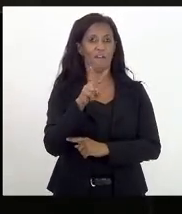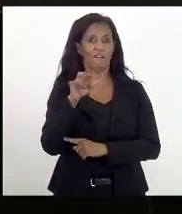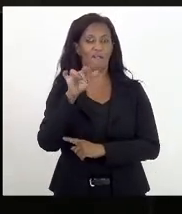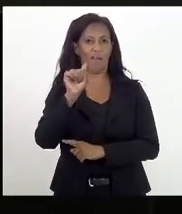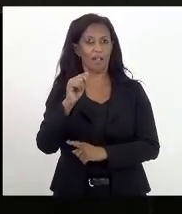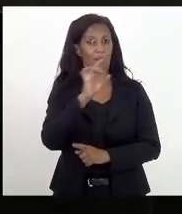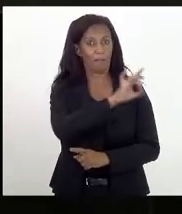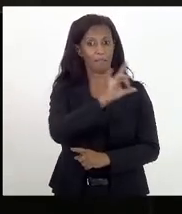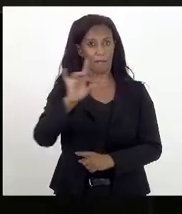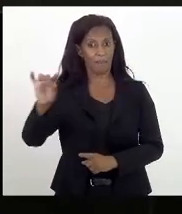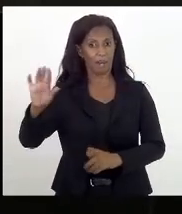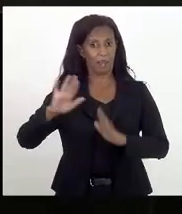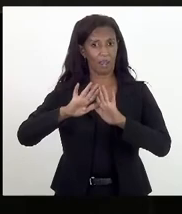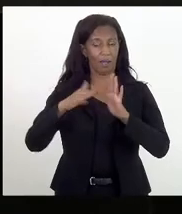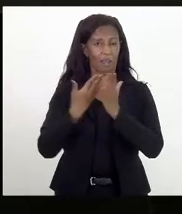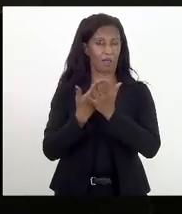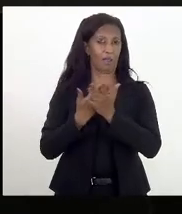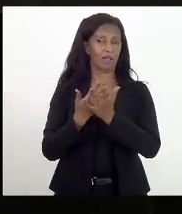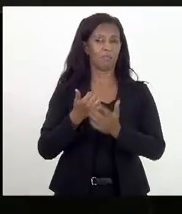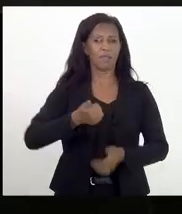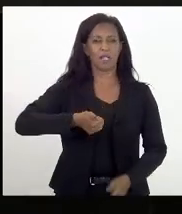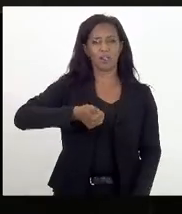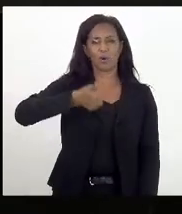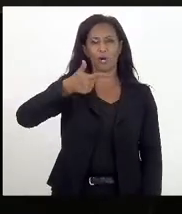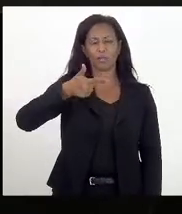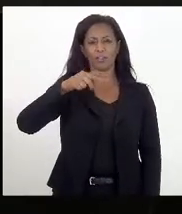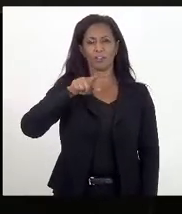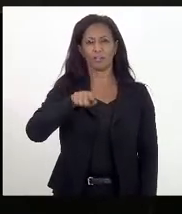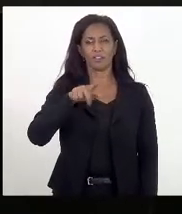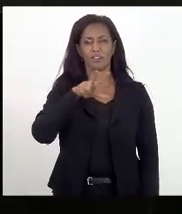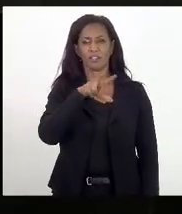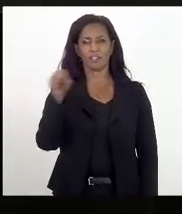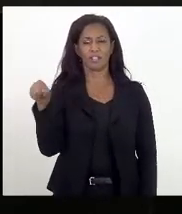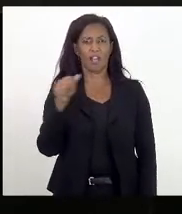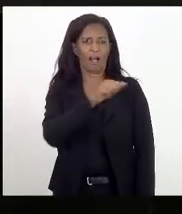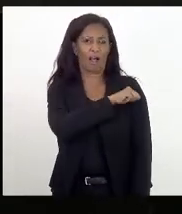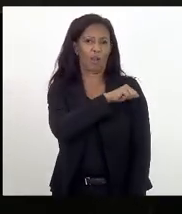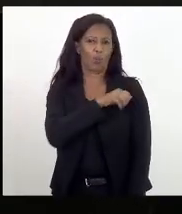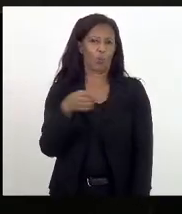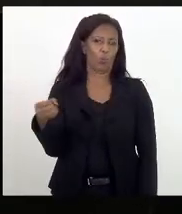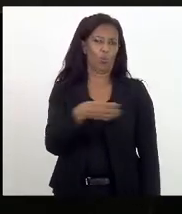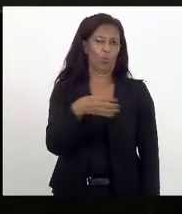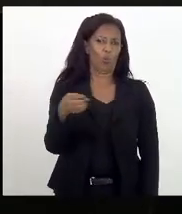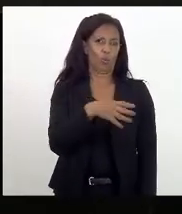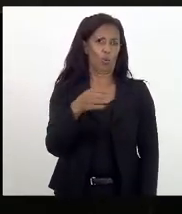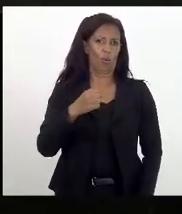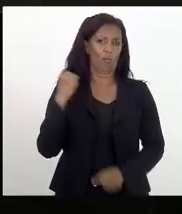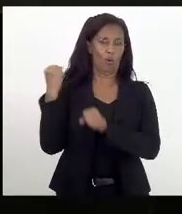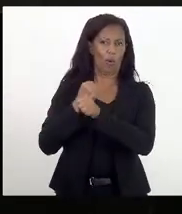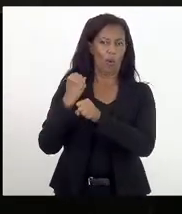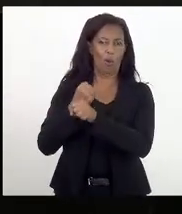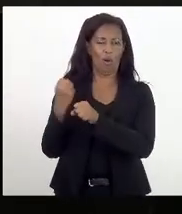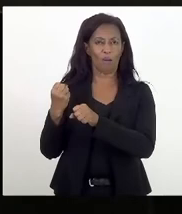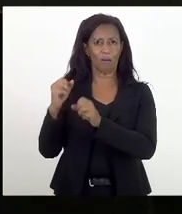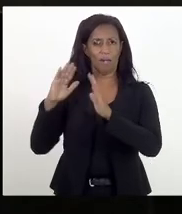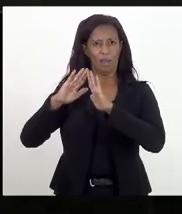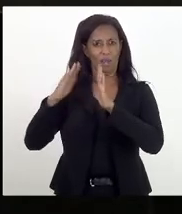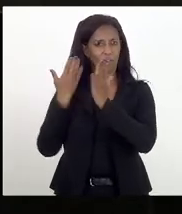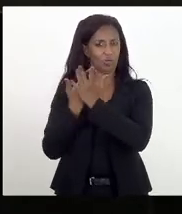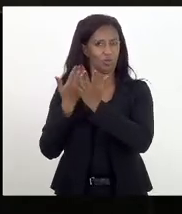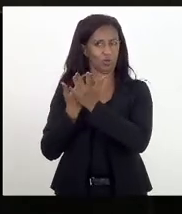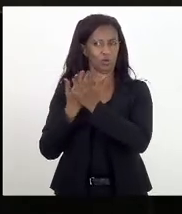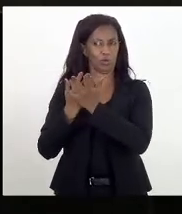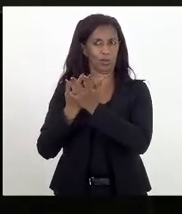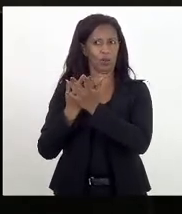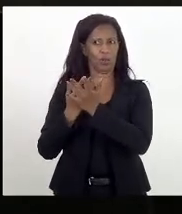por CIEP mais de 12.500 alunos geração de 4.000 empregos construção de 11 unidades escolares está no pacto